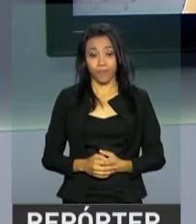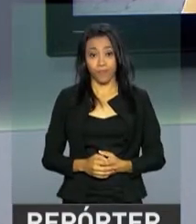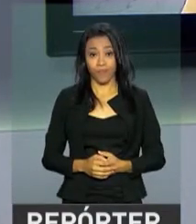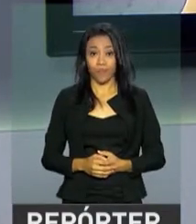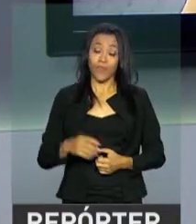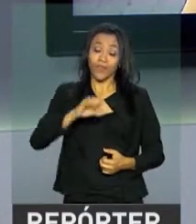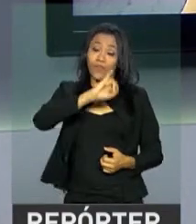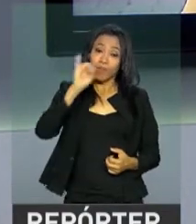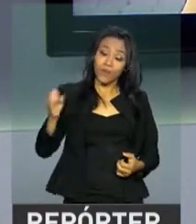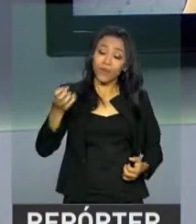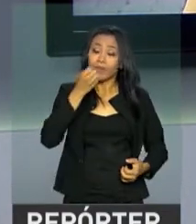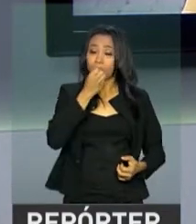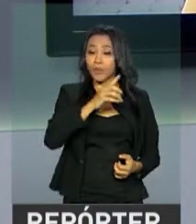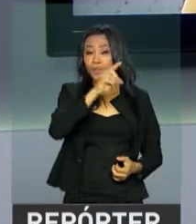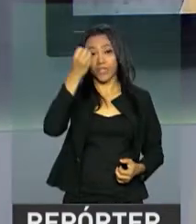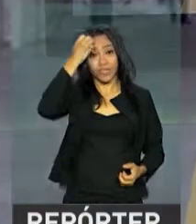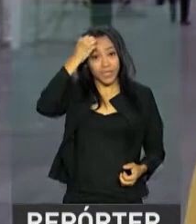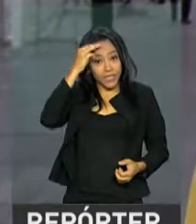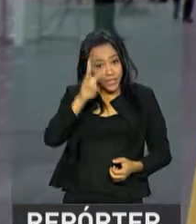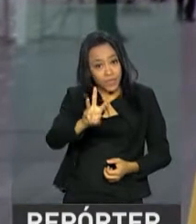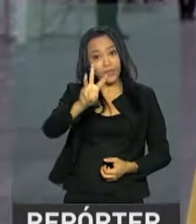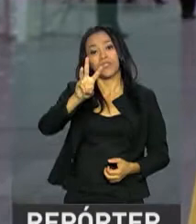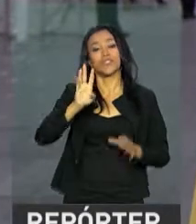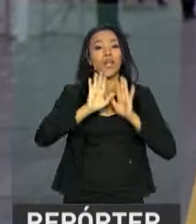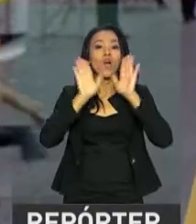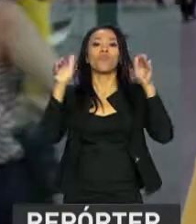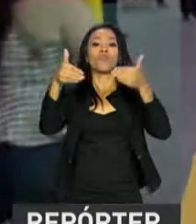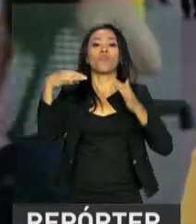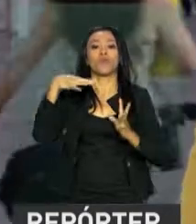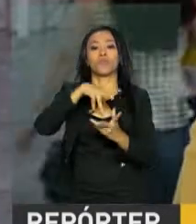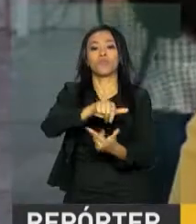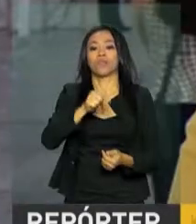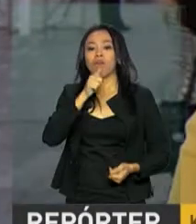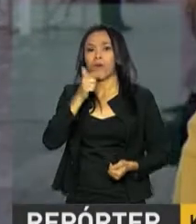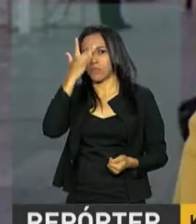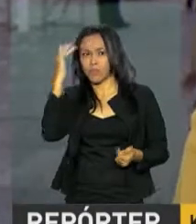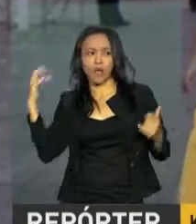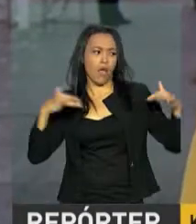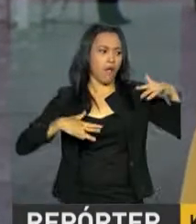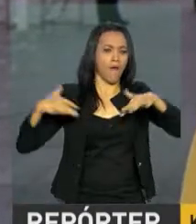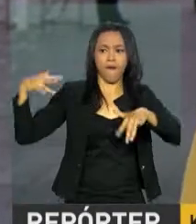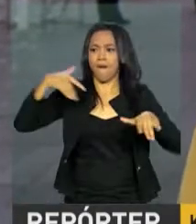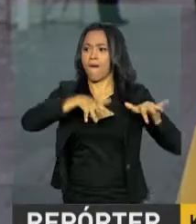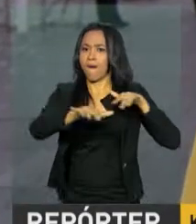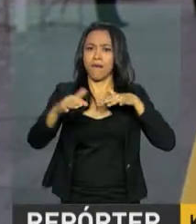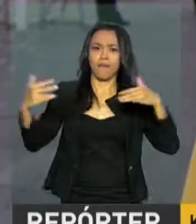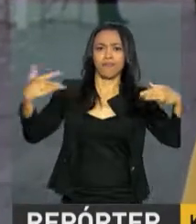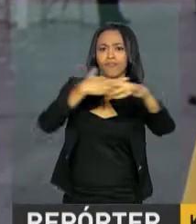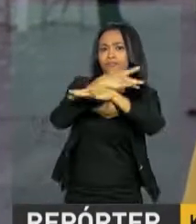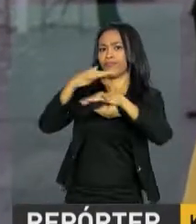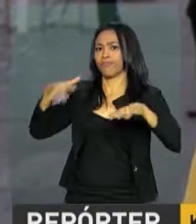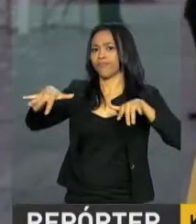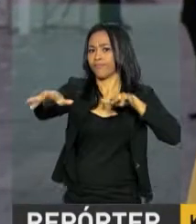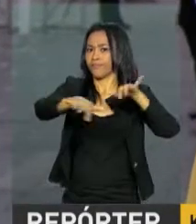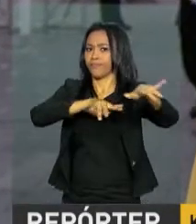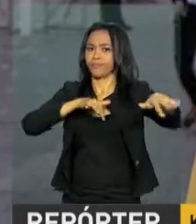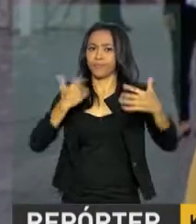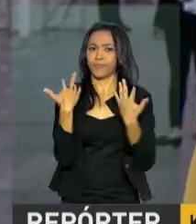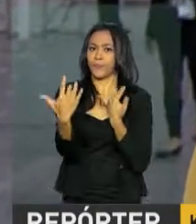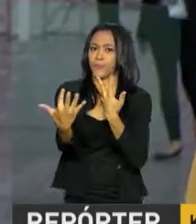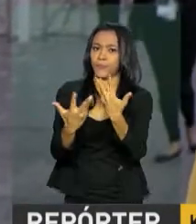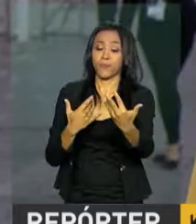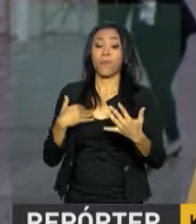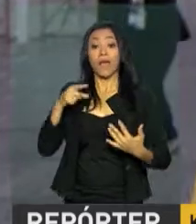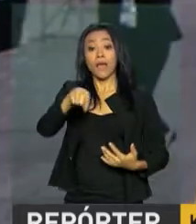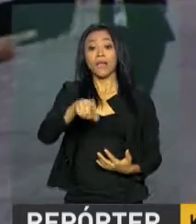Oi, Thaisa, bom dia. Terceiro dia de Fórum Mundial da Água, muita movimentação por aqui. Eu estou na Expo, que é um espaço onde a gente tem a oportunidade de